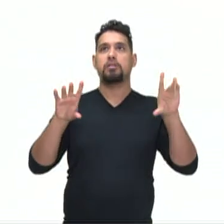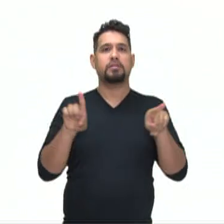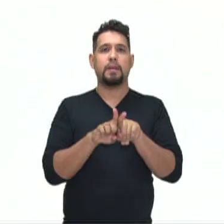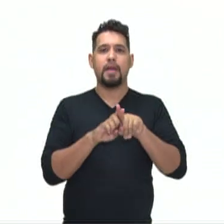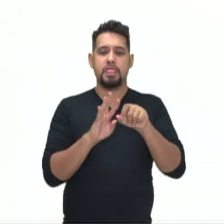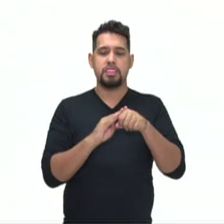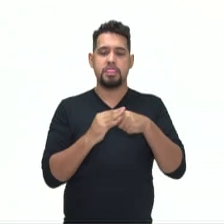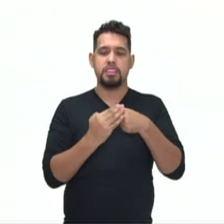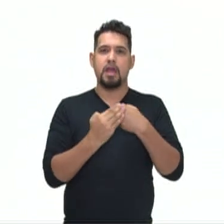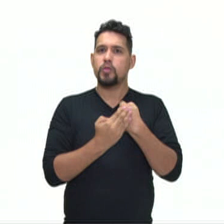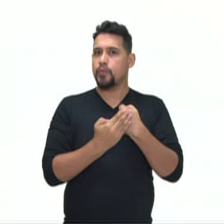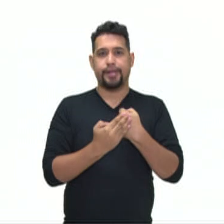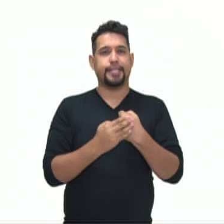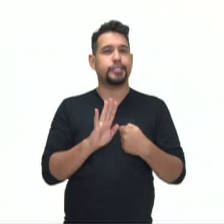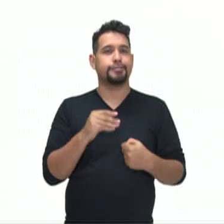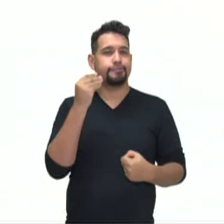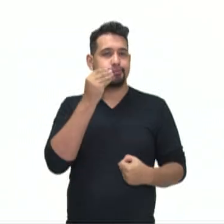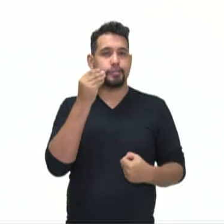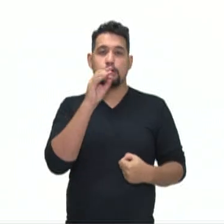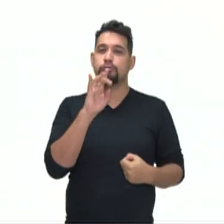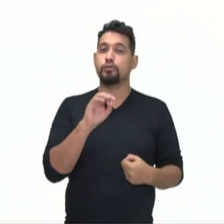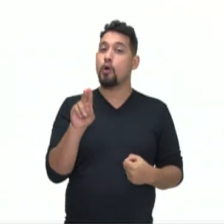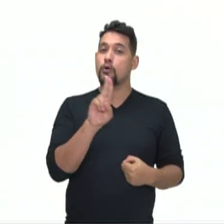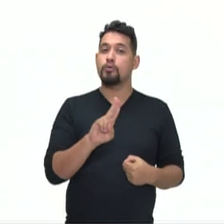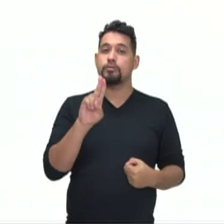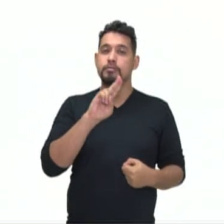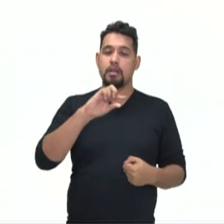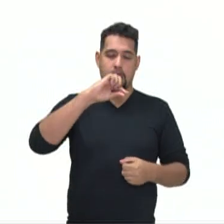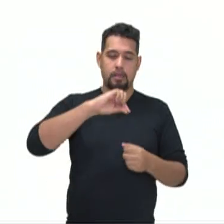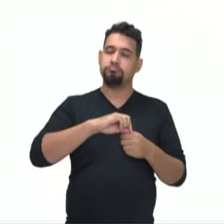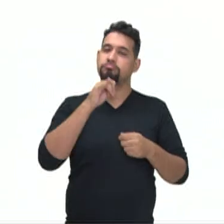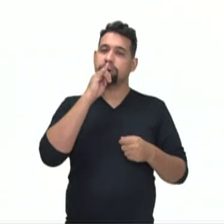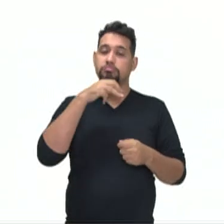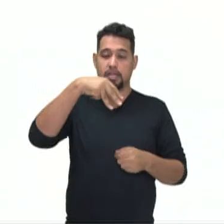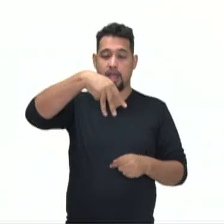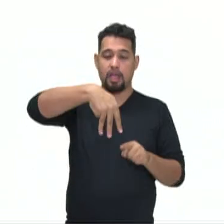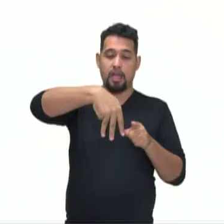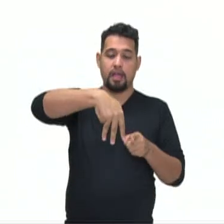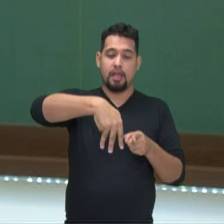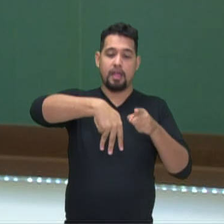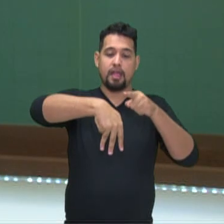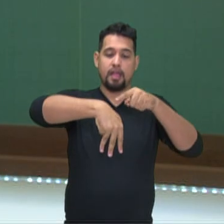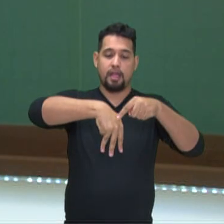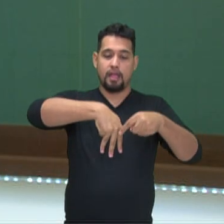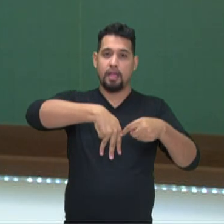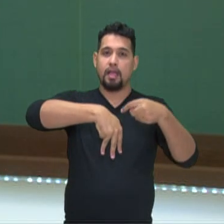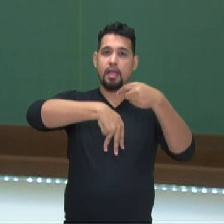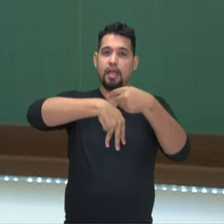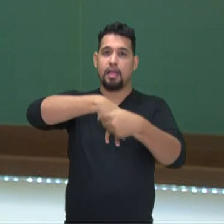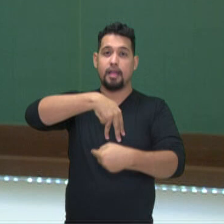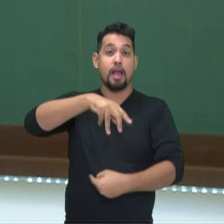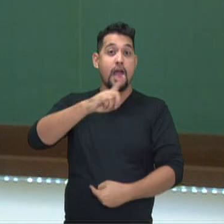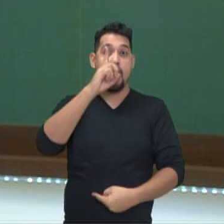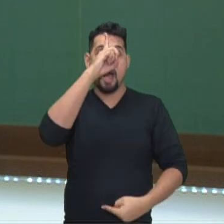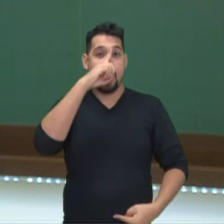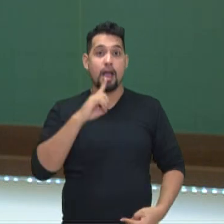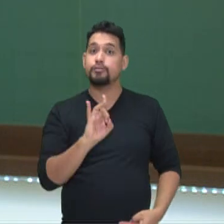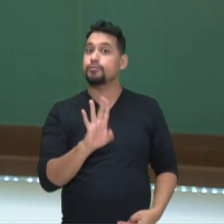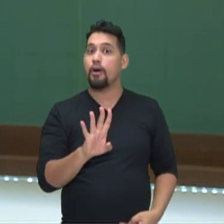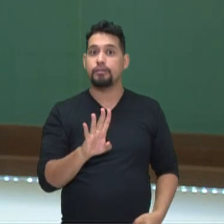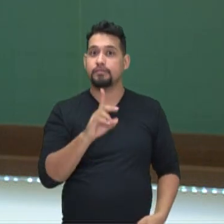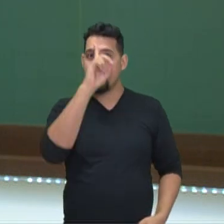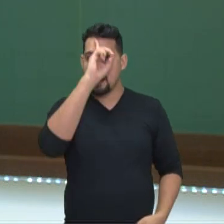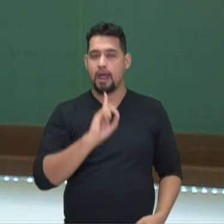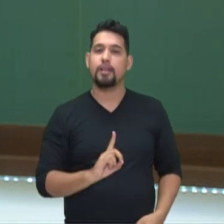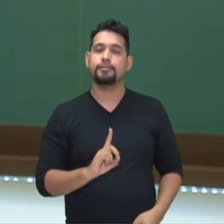texturas. Restaram apenas os arcos dourados em cor amarela. Então, percebam que a economia